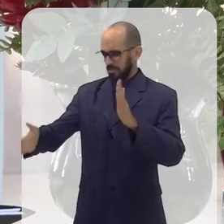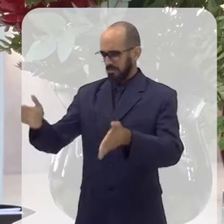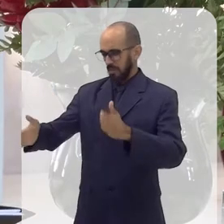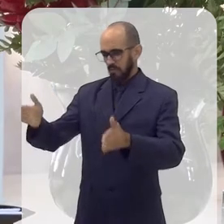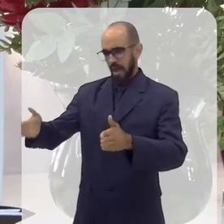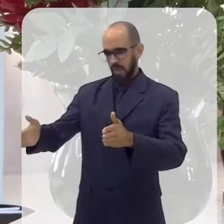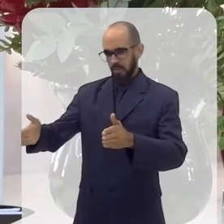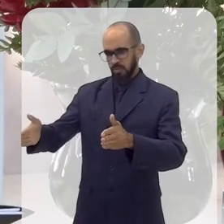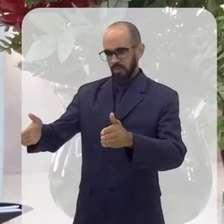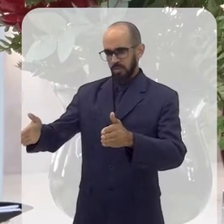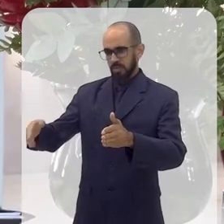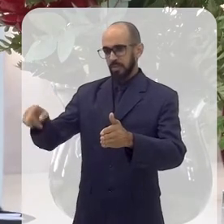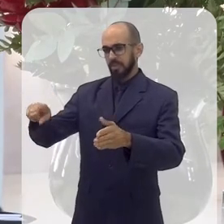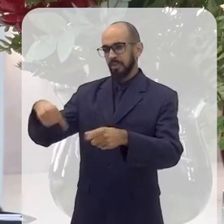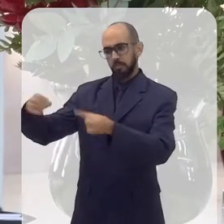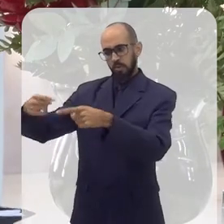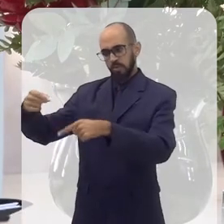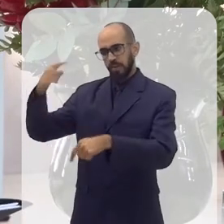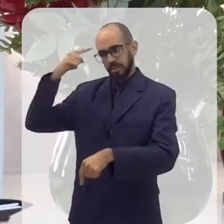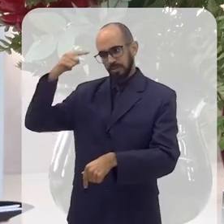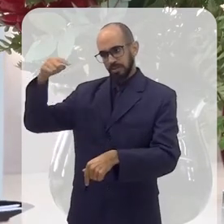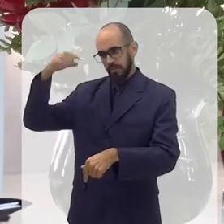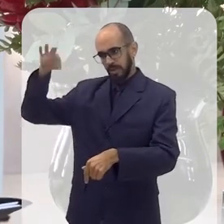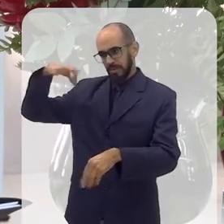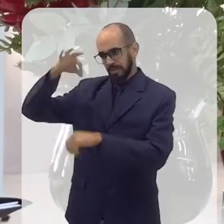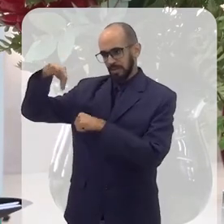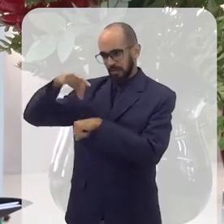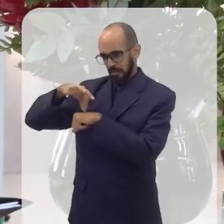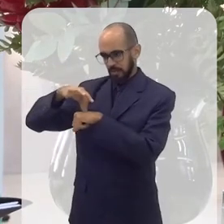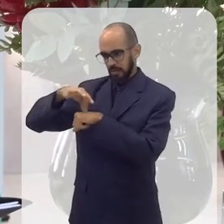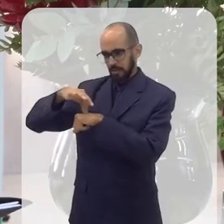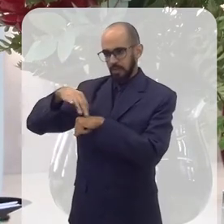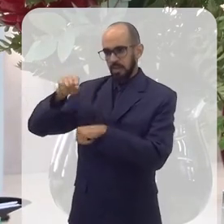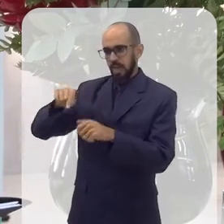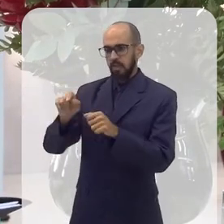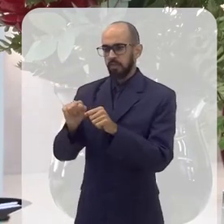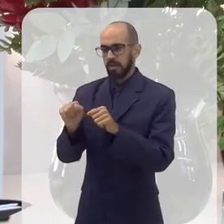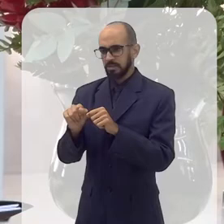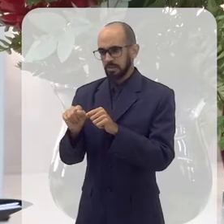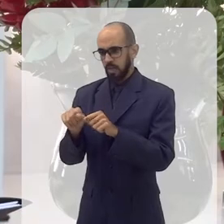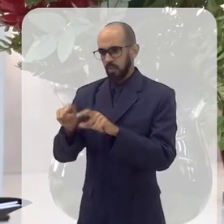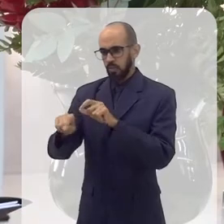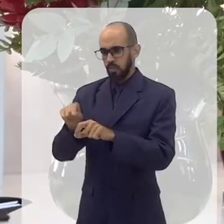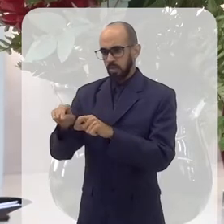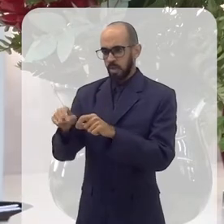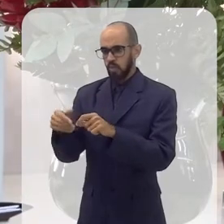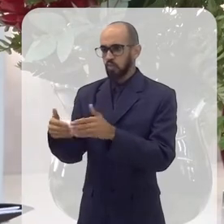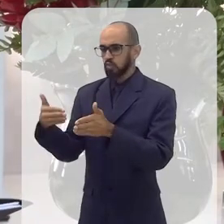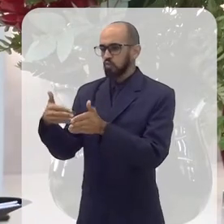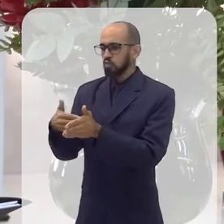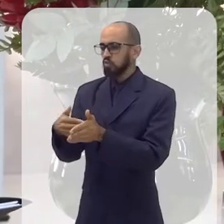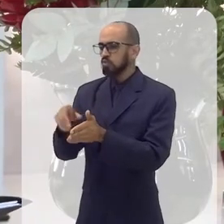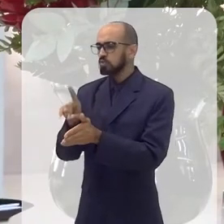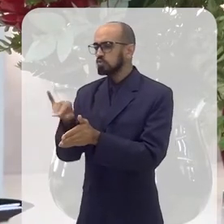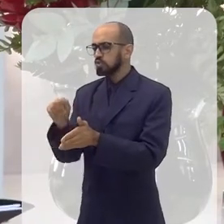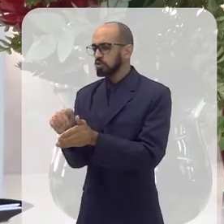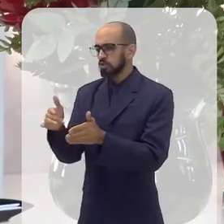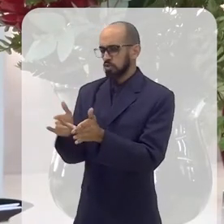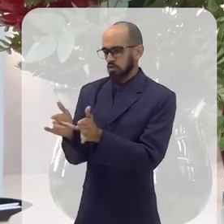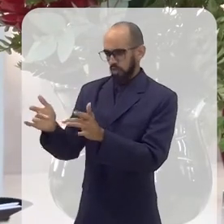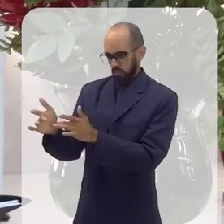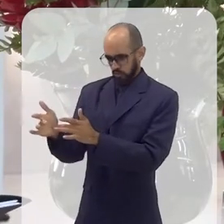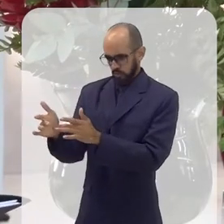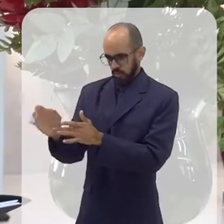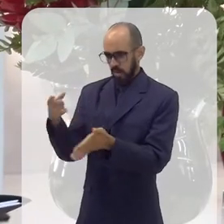a pouco tempo a Semana Santa, ou seja, fazendo toda aquela trajetória dos últimos dias de